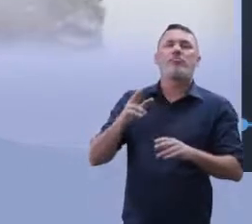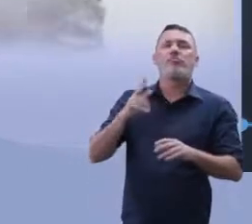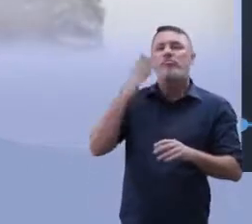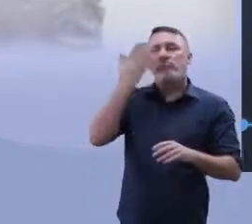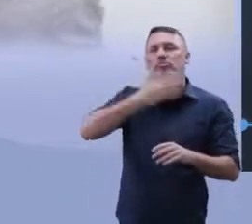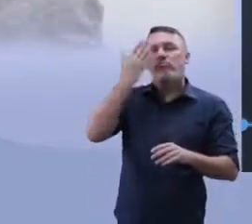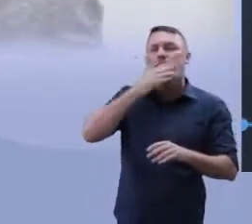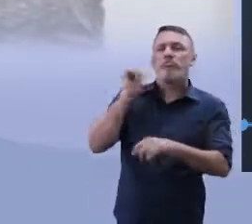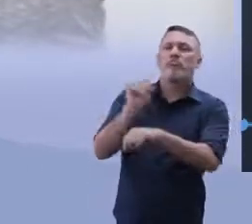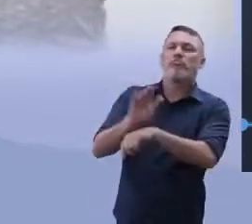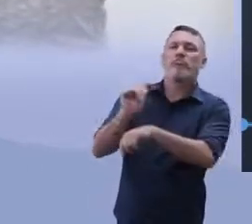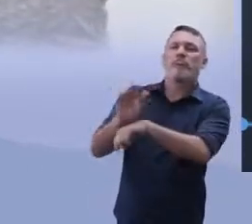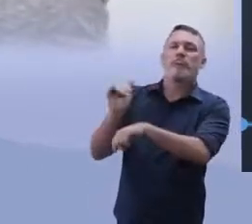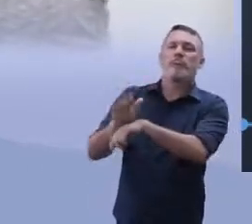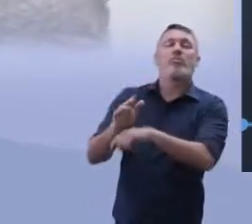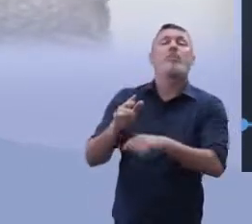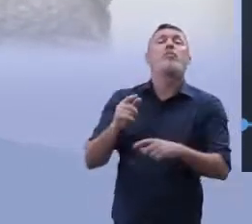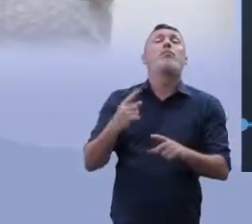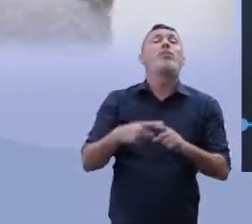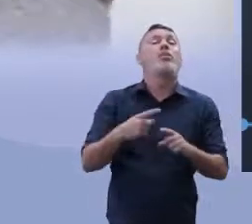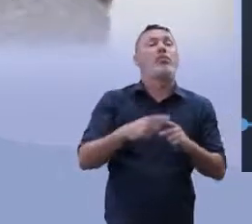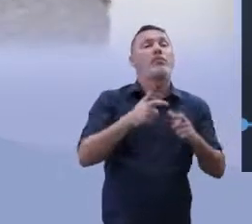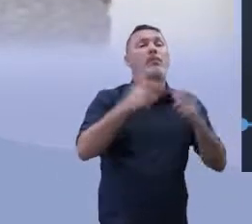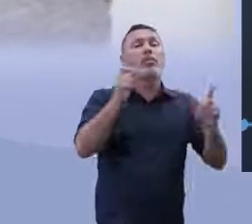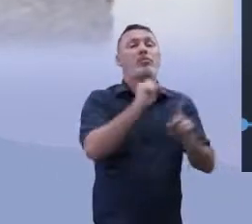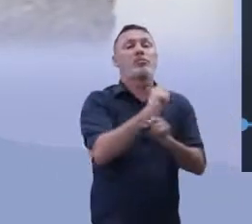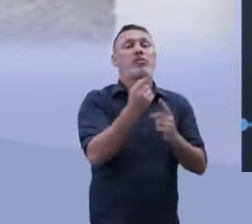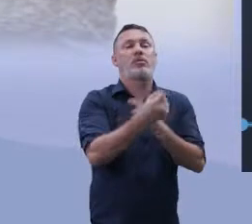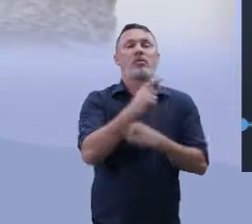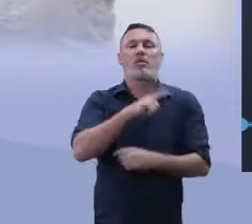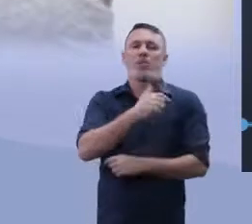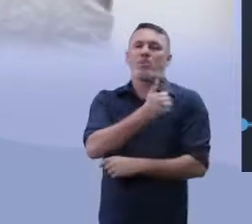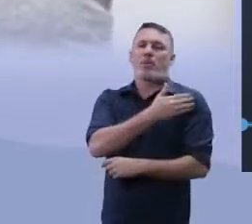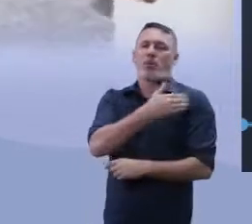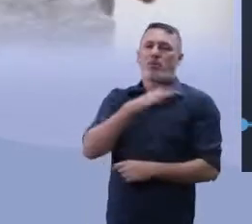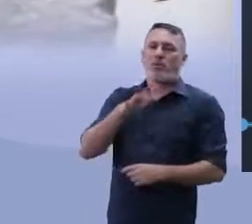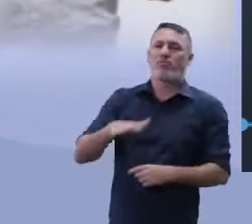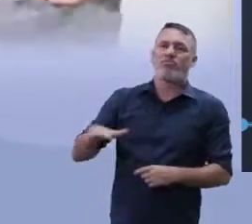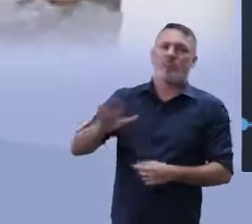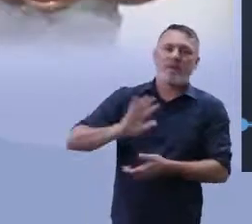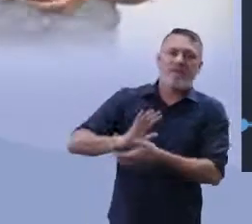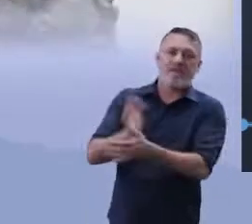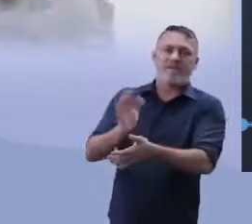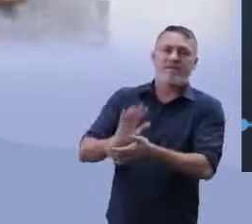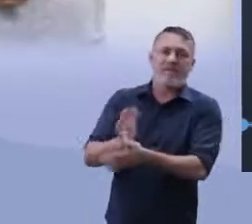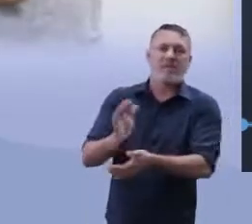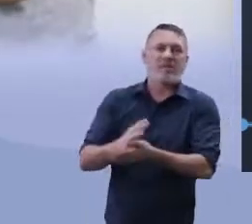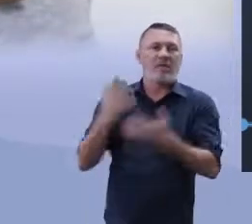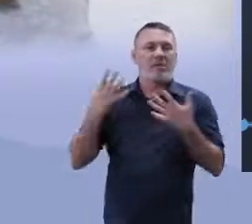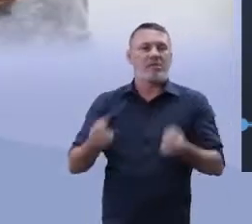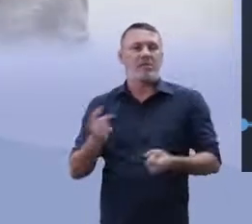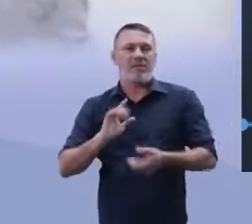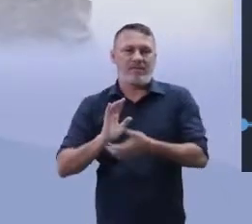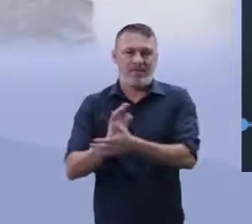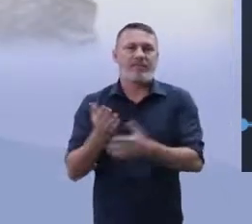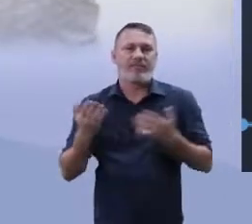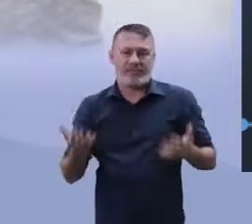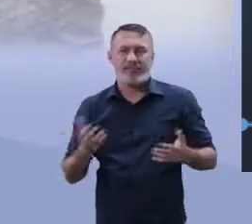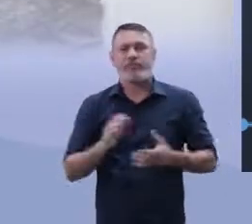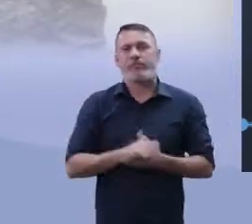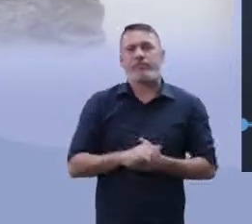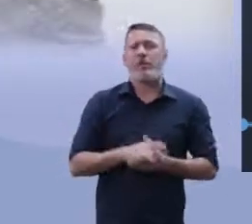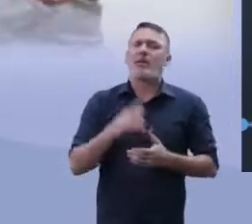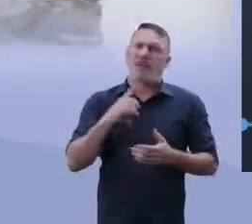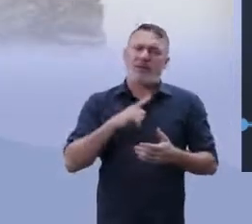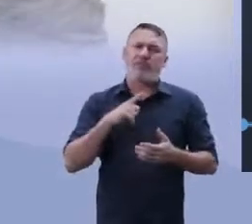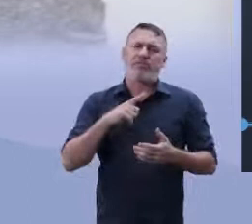negligência estadual é alimentado pelo preconceito da população civil. Que nós já falamos com vocês, até no exemplo ali da Kombi que pegou